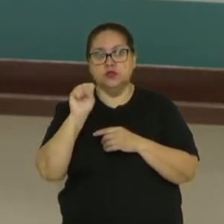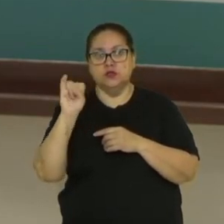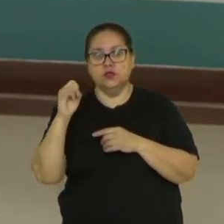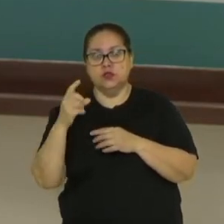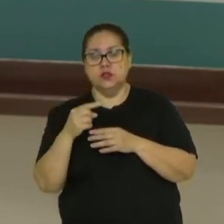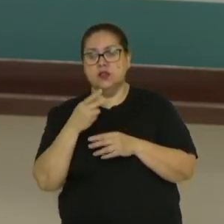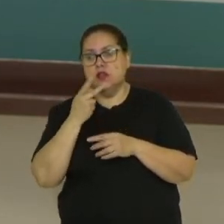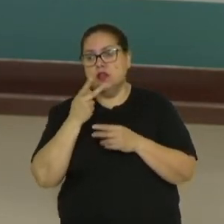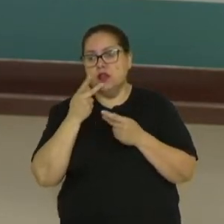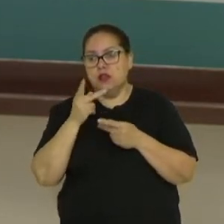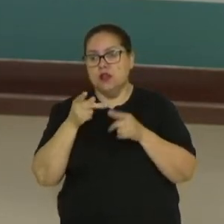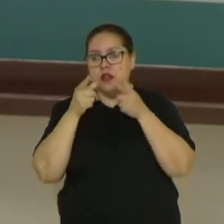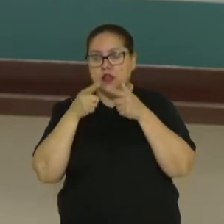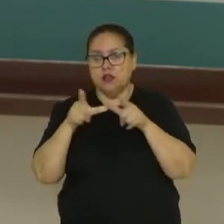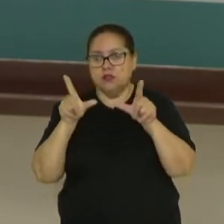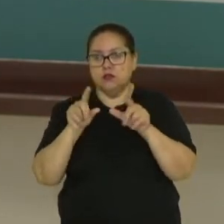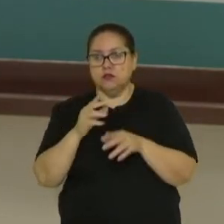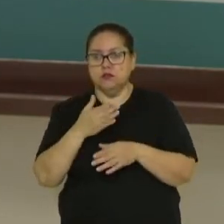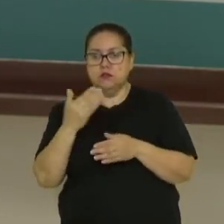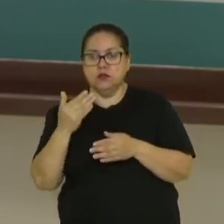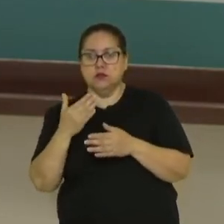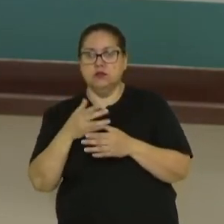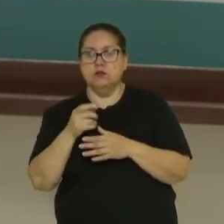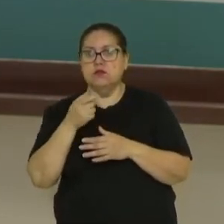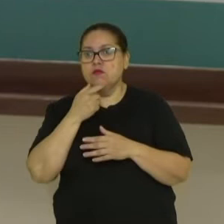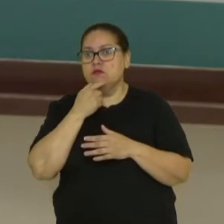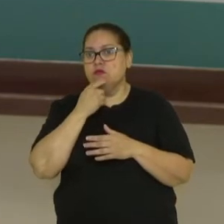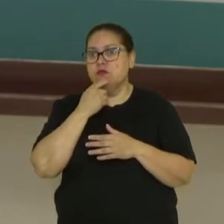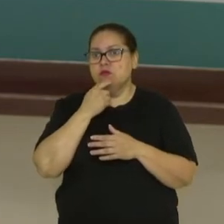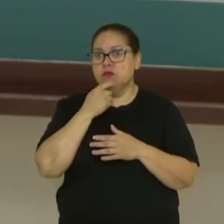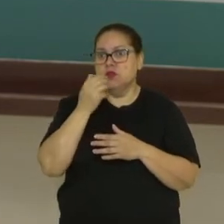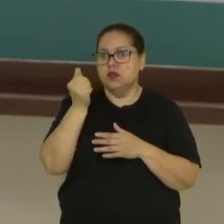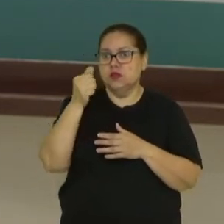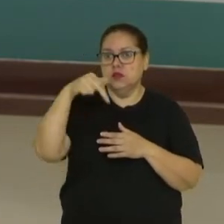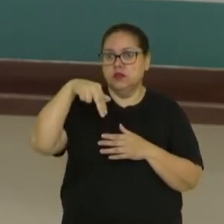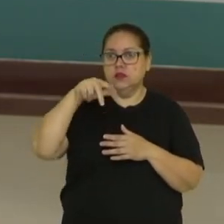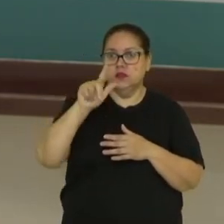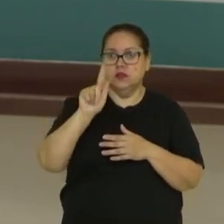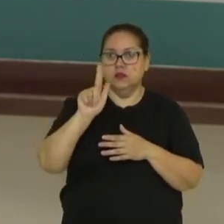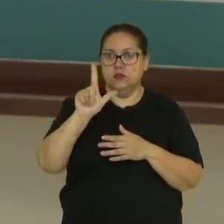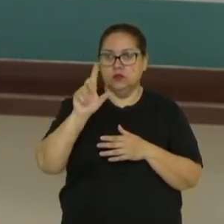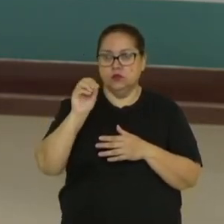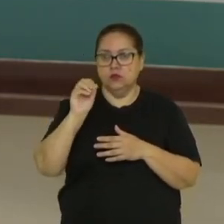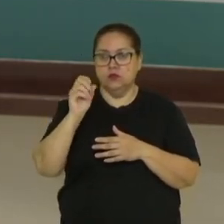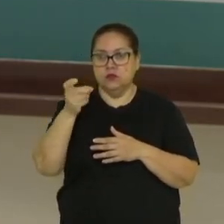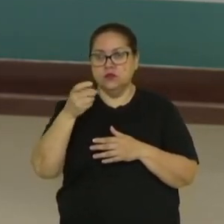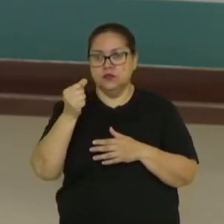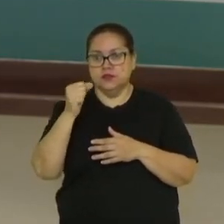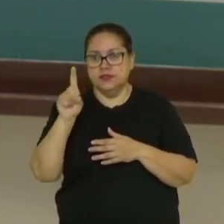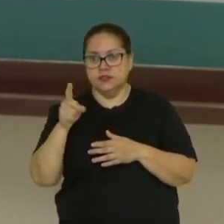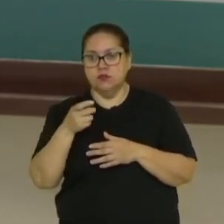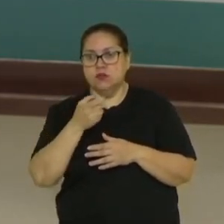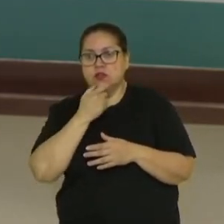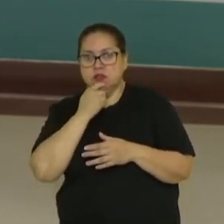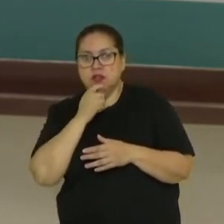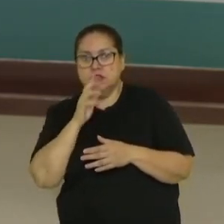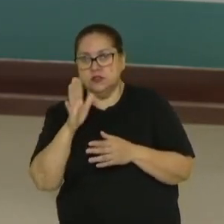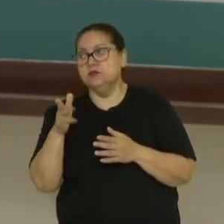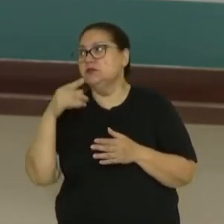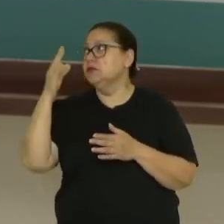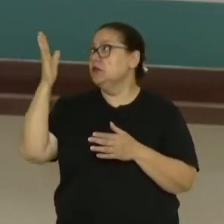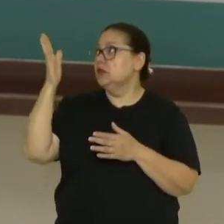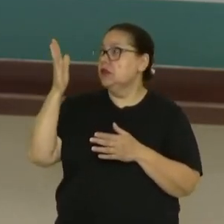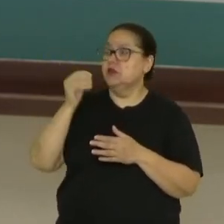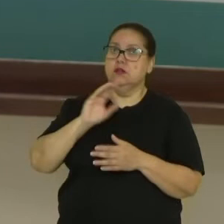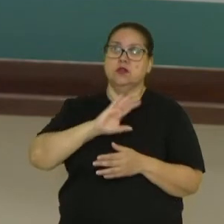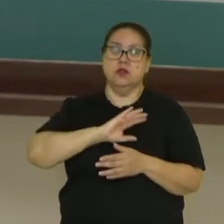fala a língua mais puxada aí para as línguas que vieram do anglo-saxão, que é o inglês no caso, ok? Então, tanto o